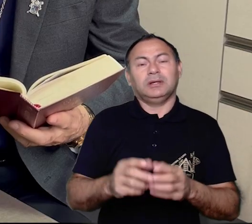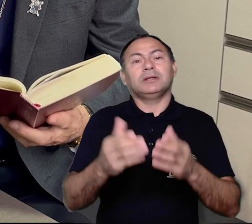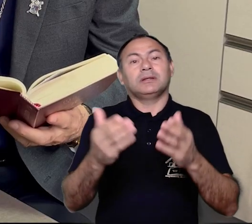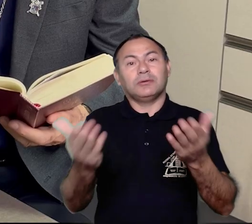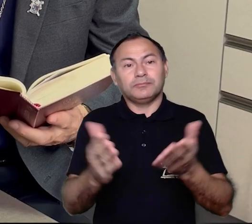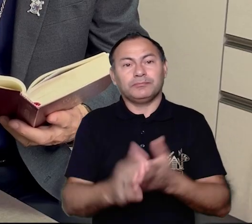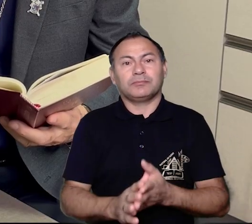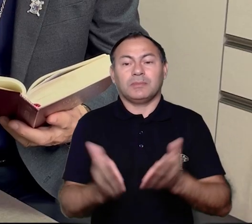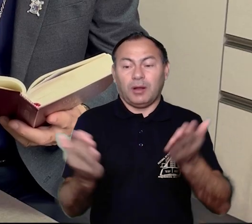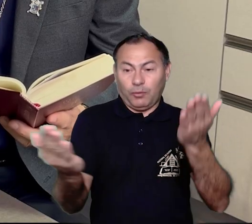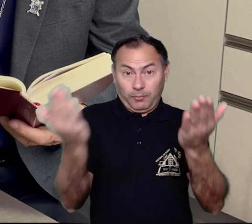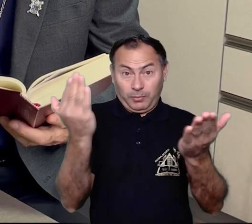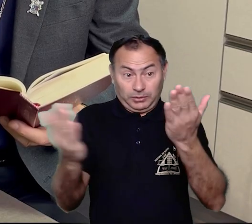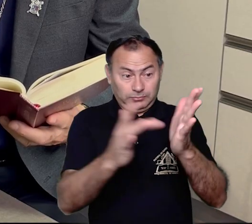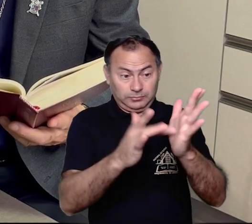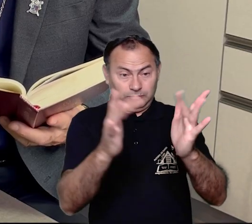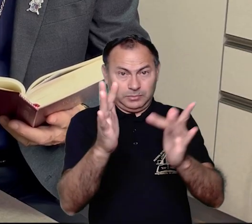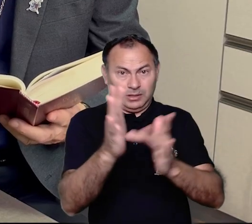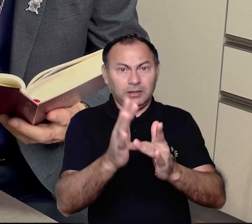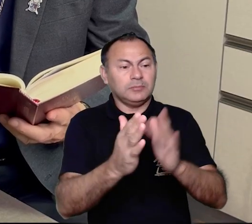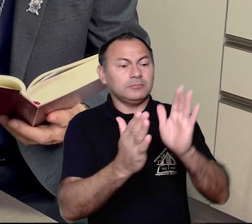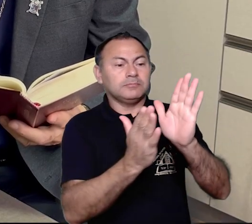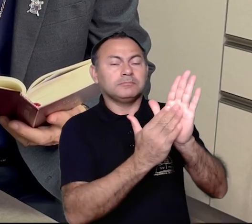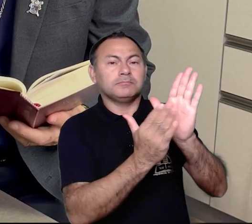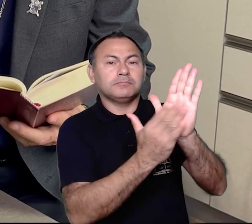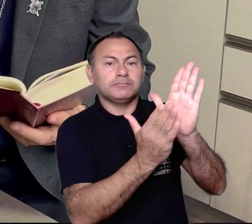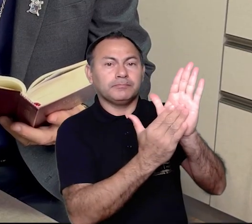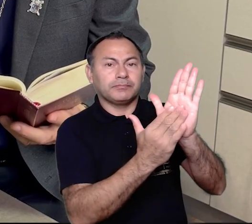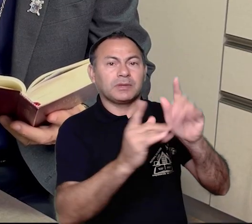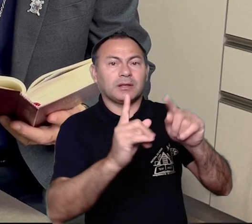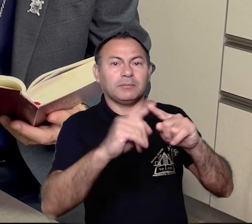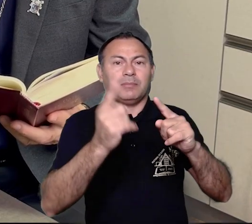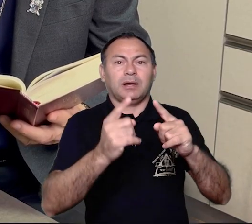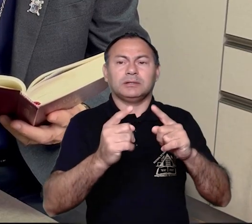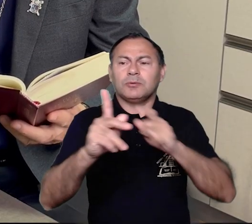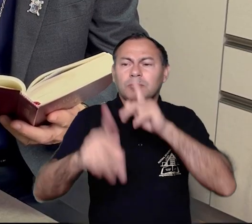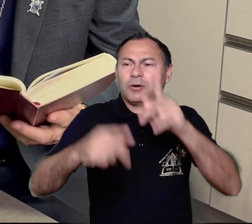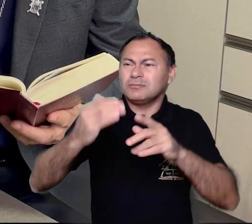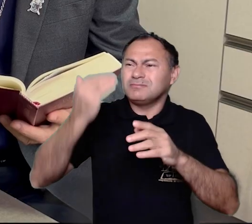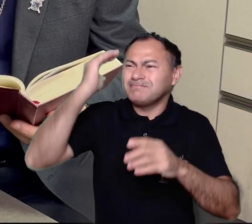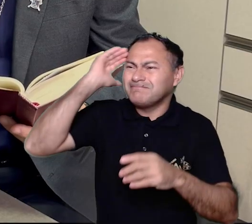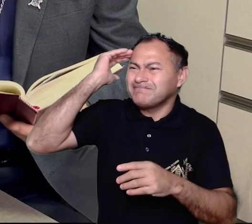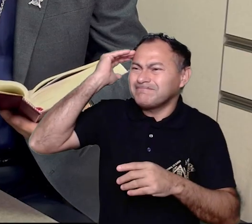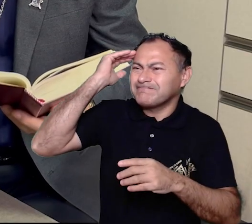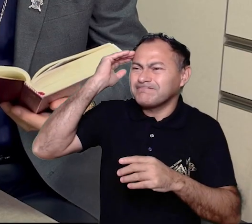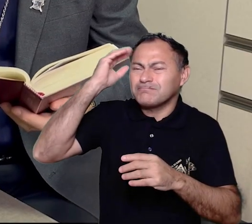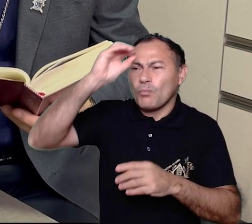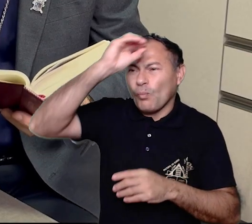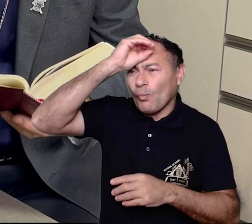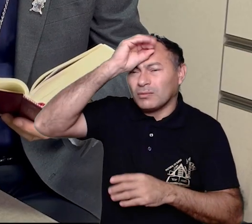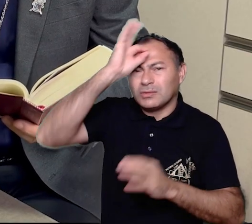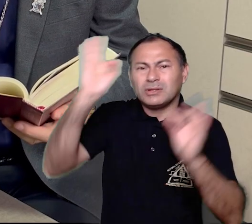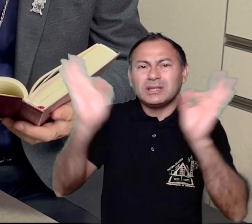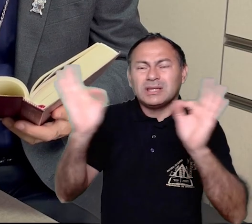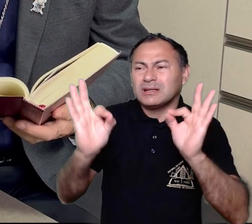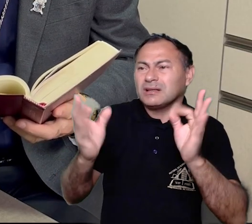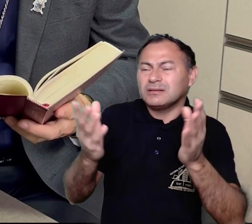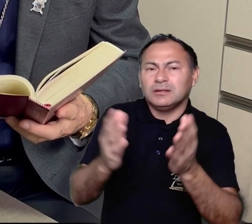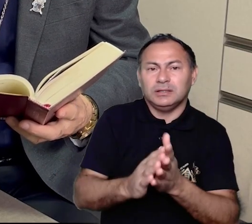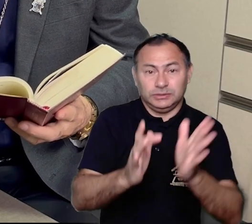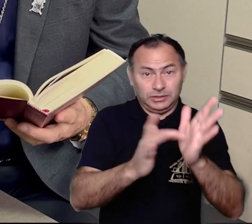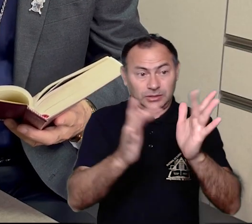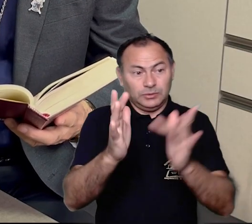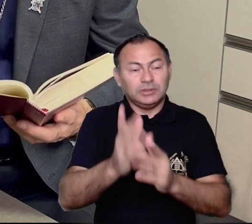Tal foi a comparação que Jesus lhes propôs, mas eles não entenderam o que queria dizer.